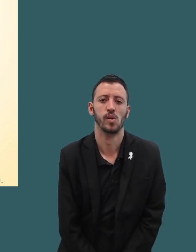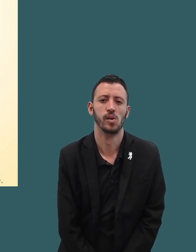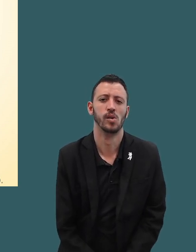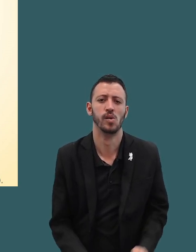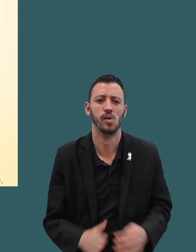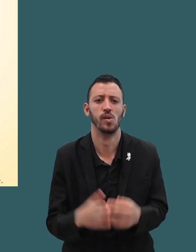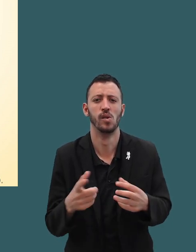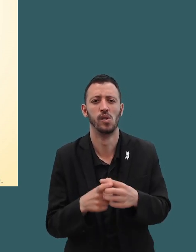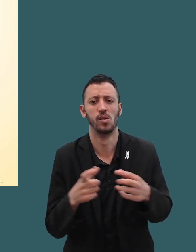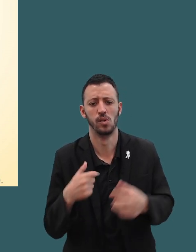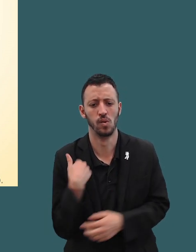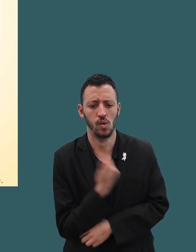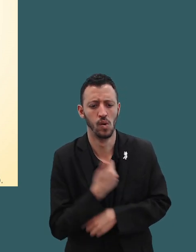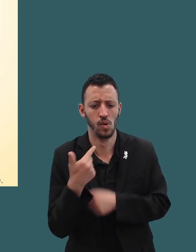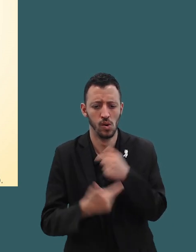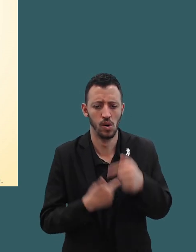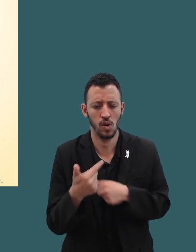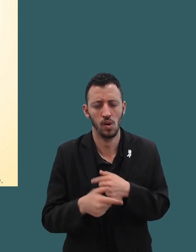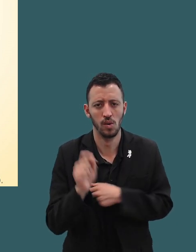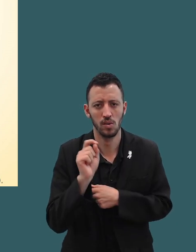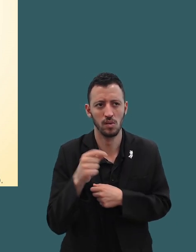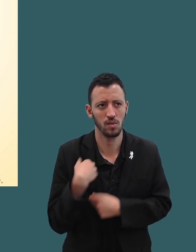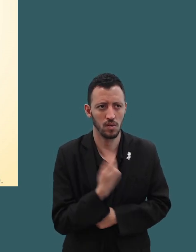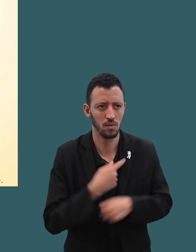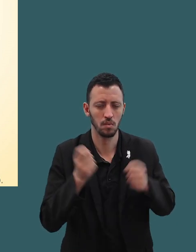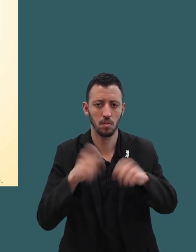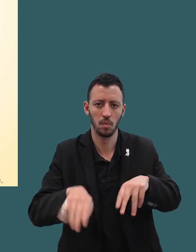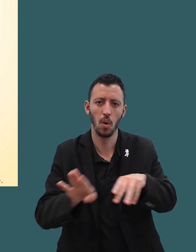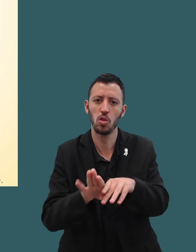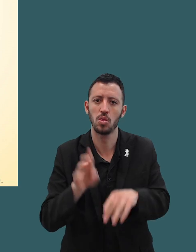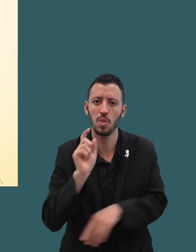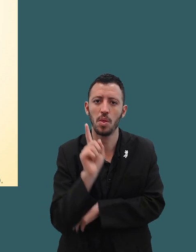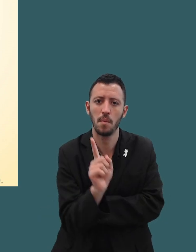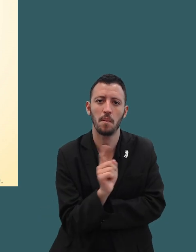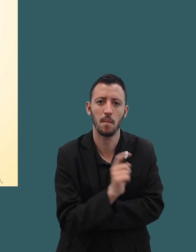uma das dimensões do nosso trabalho é que a gente possa também